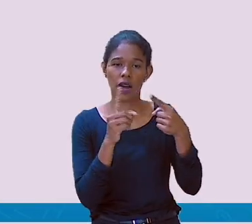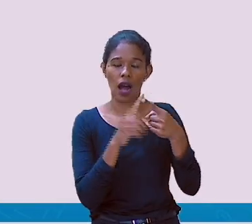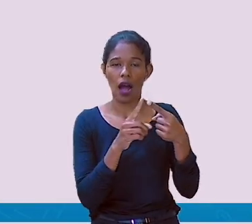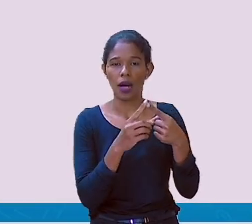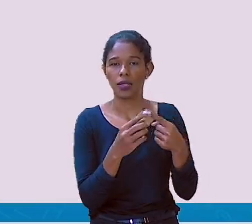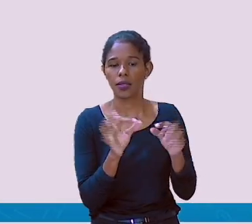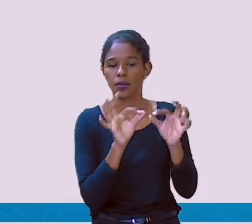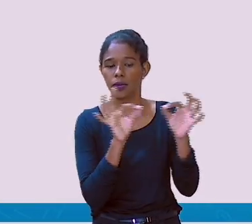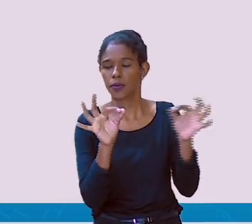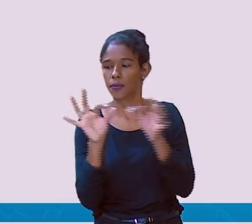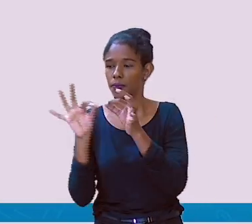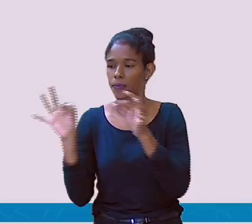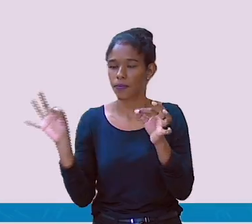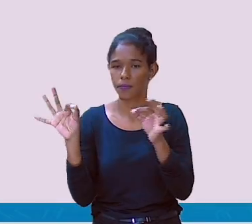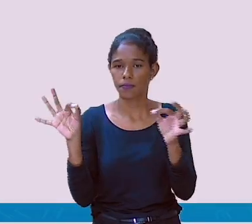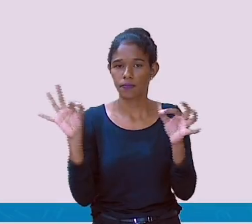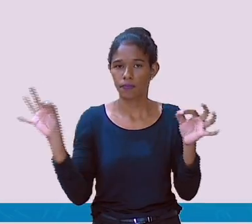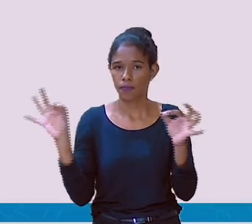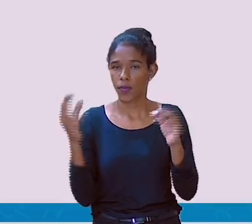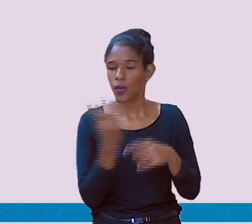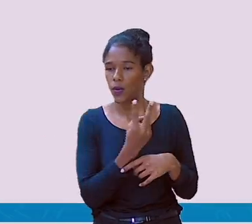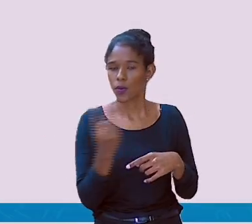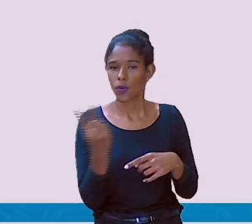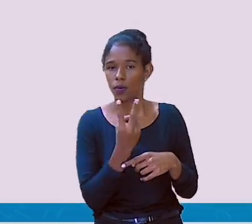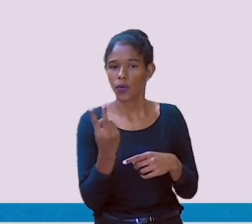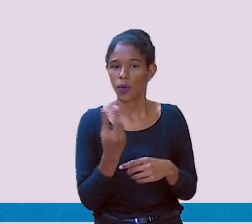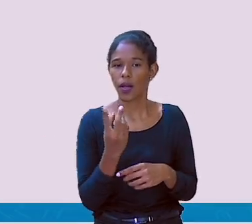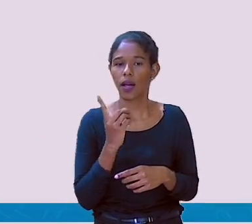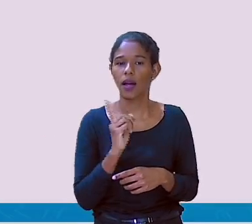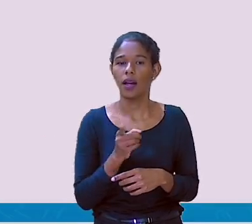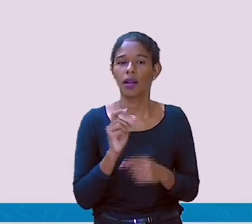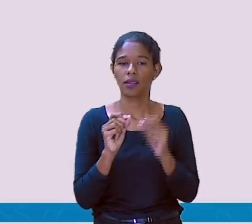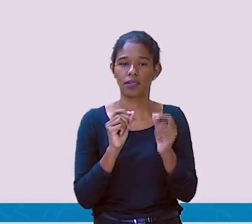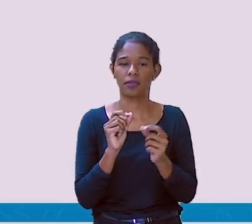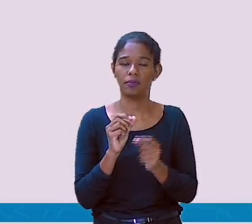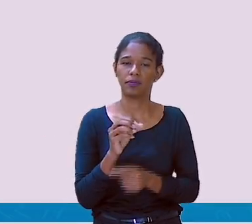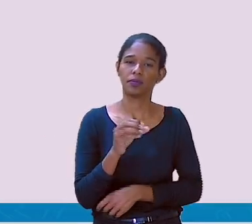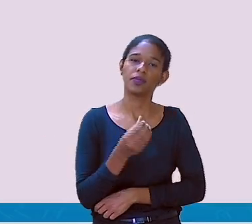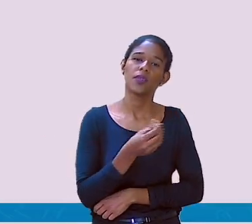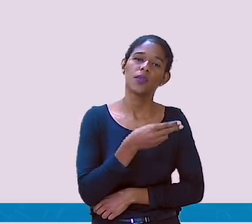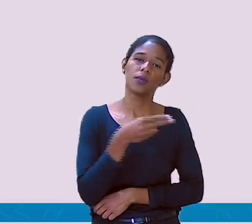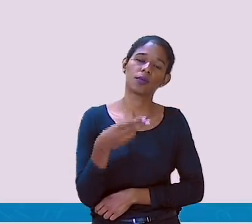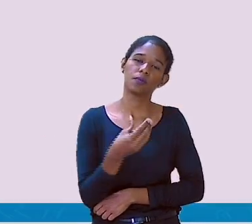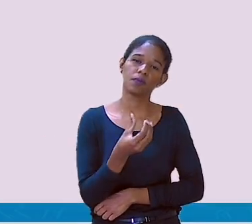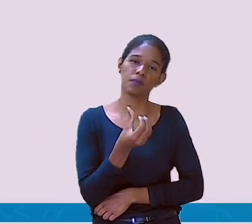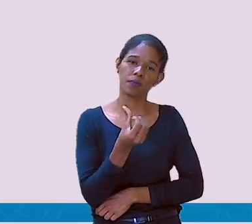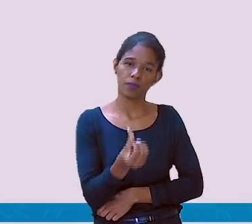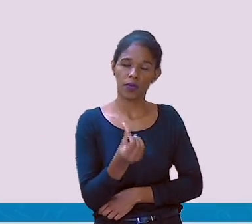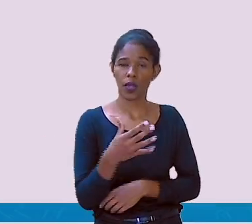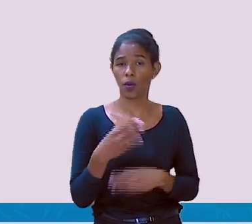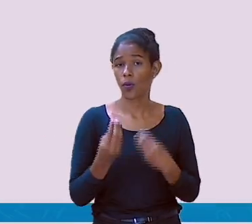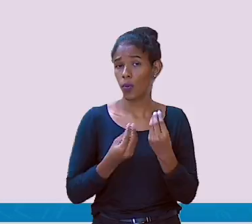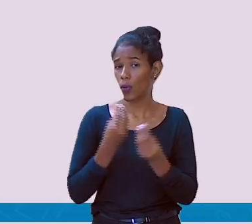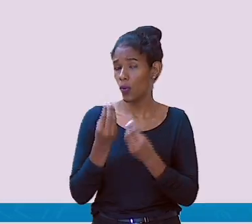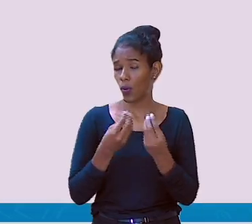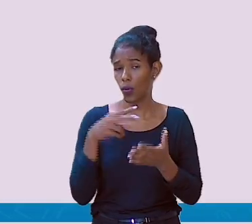segmento MN e RS é 6. E como que eu vou